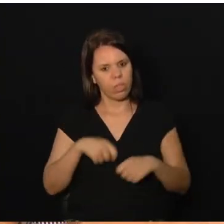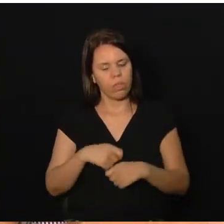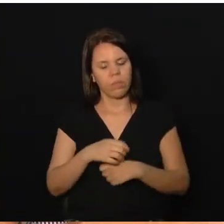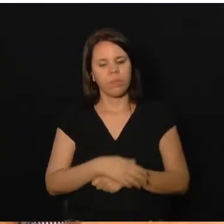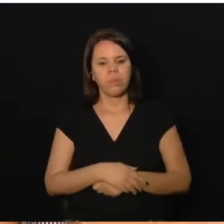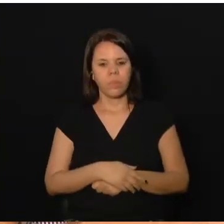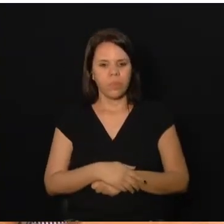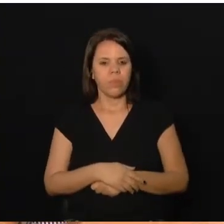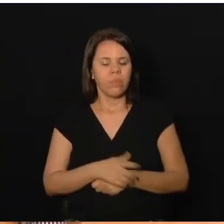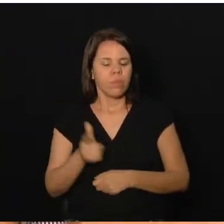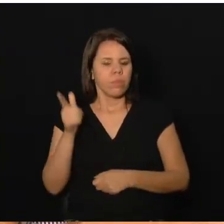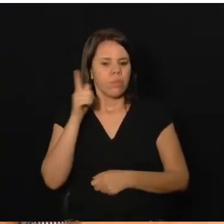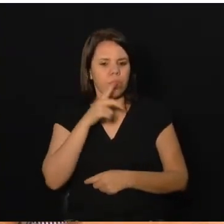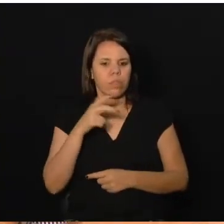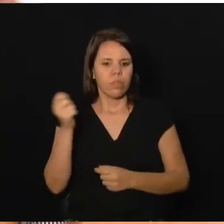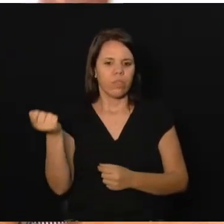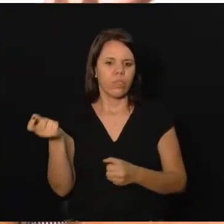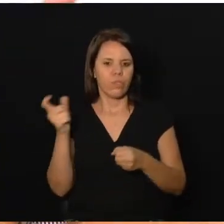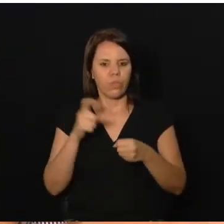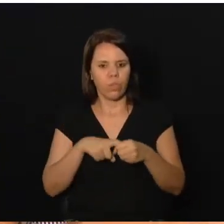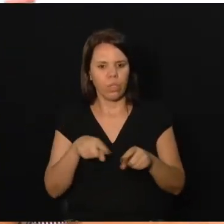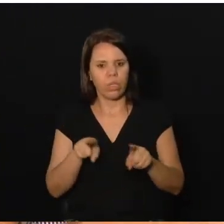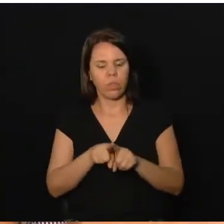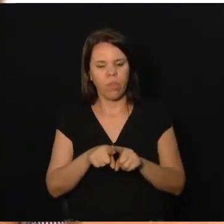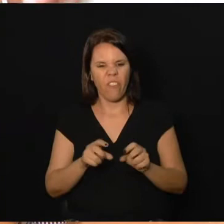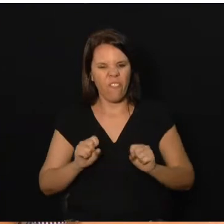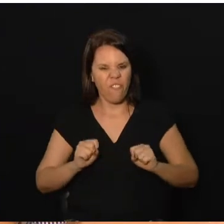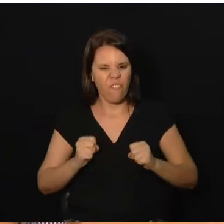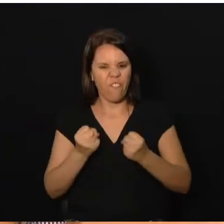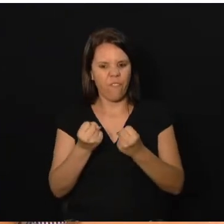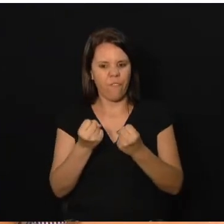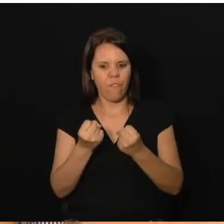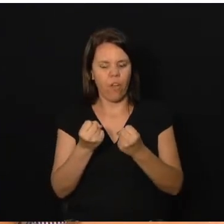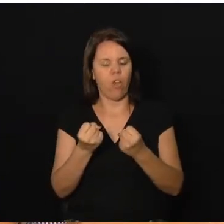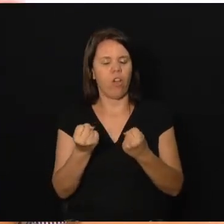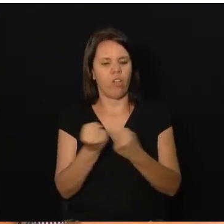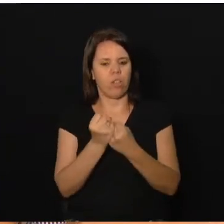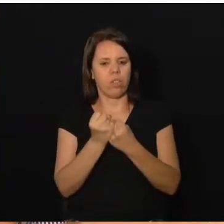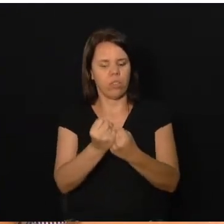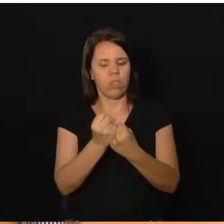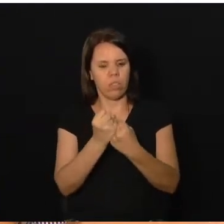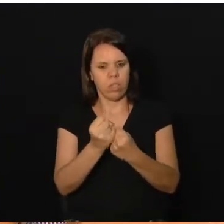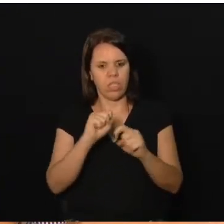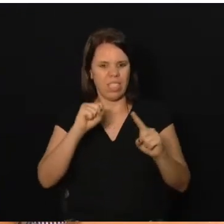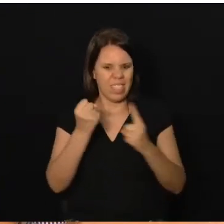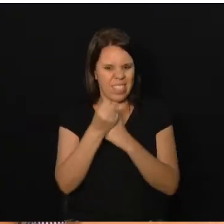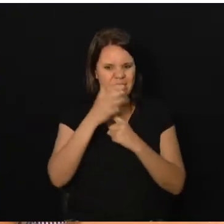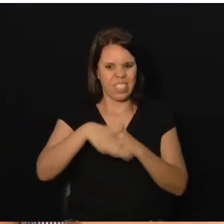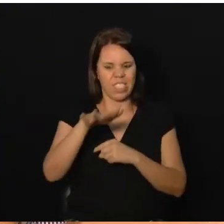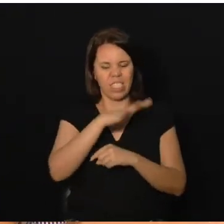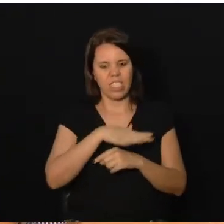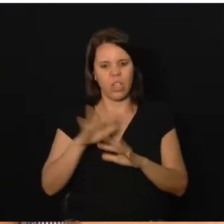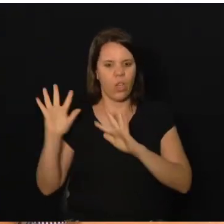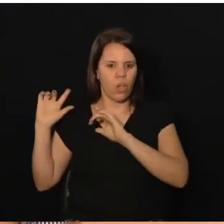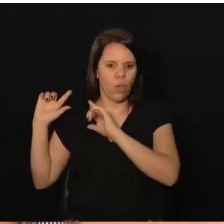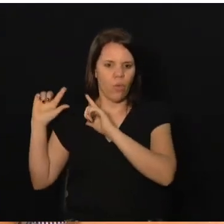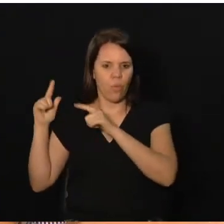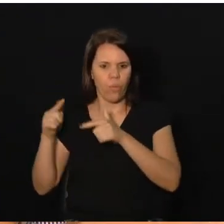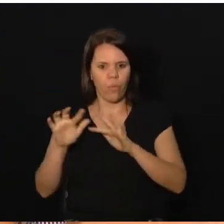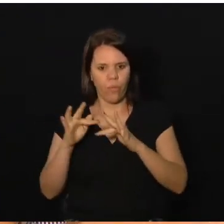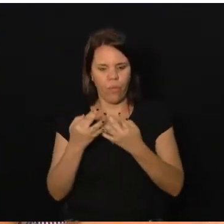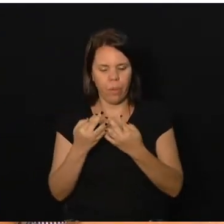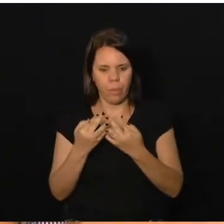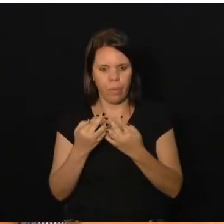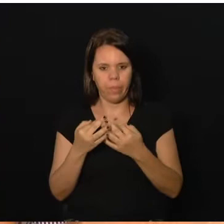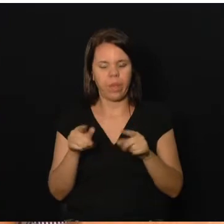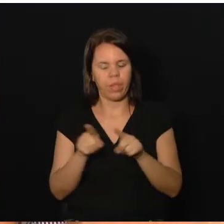né, resgatar esses marcos e fortalecer a sociedade com mais famílias funcionais. Porque uma família funcional, uma sociedade funcional.